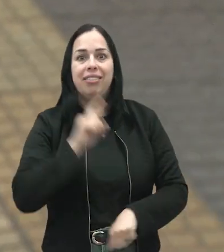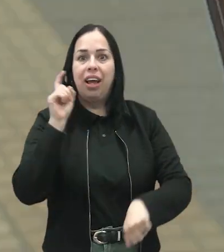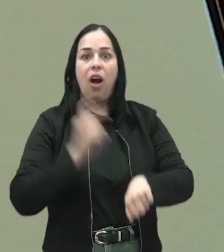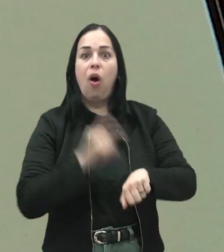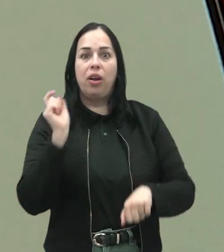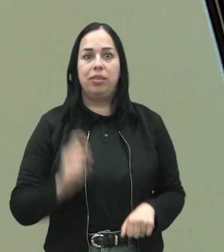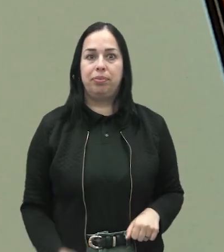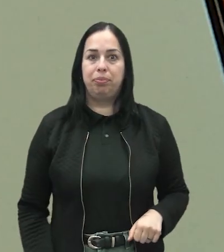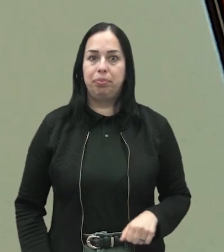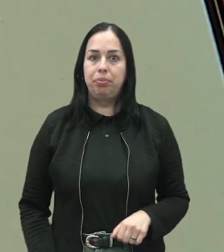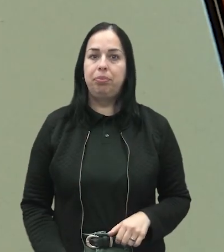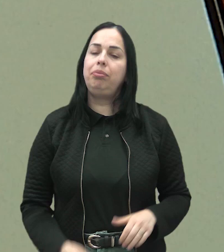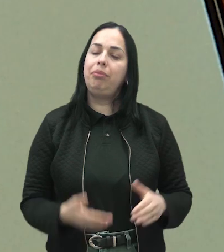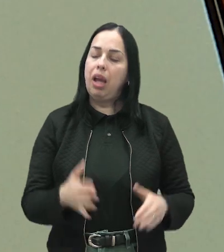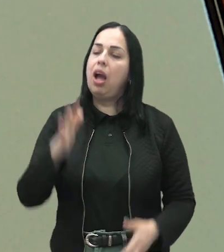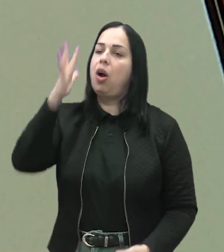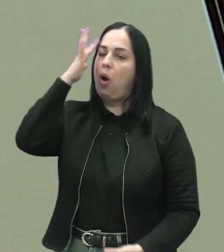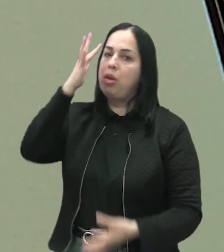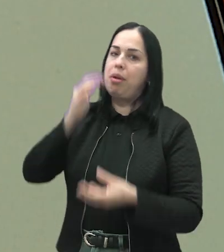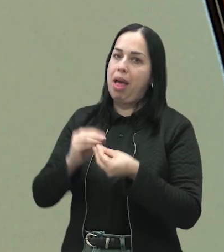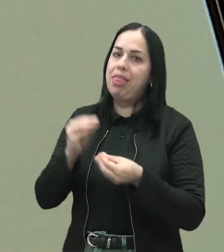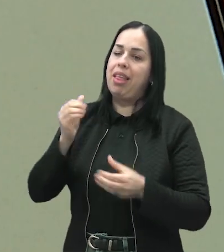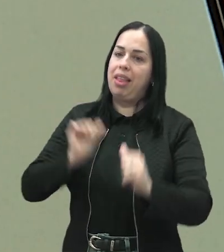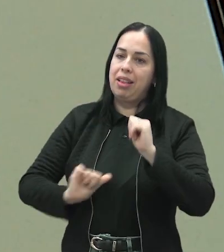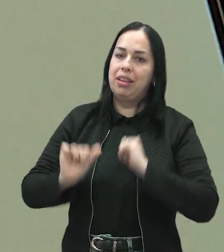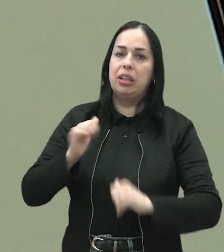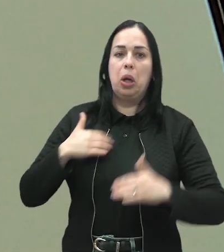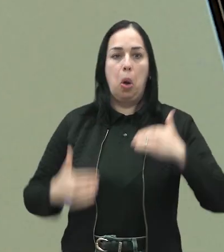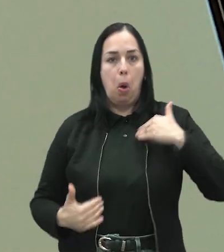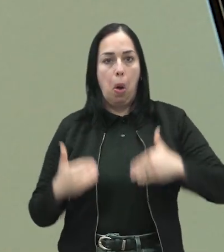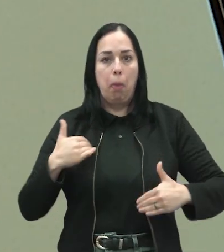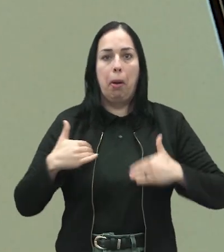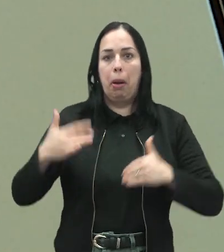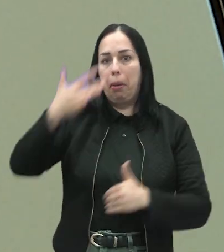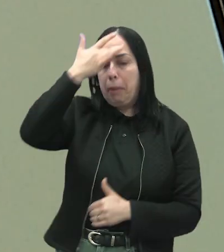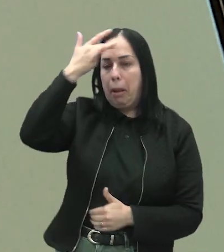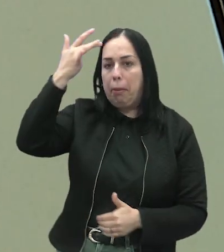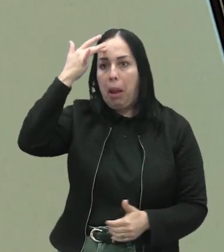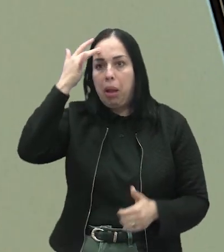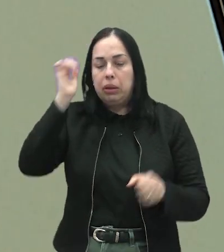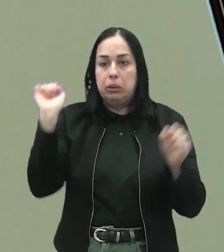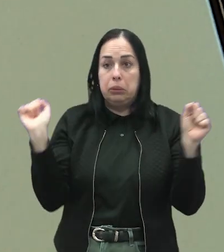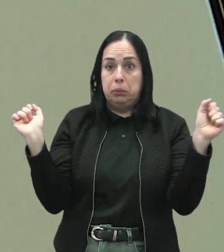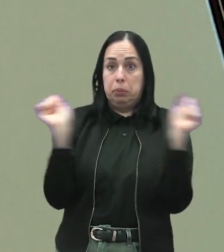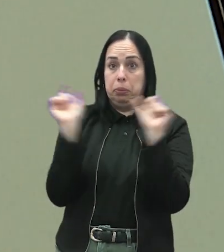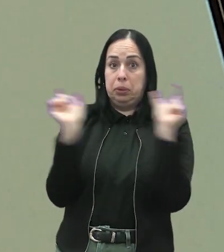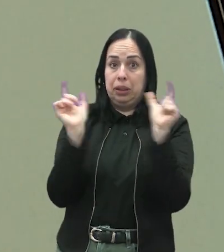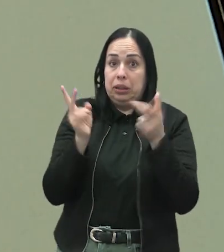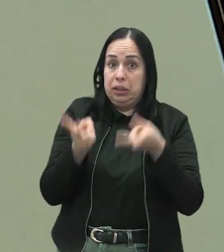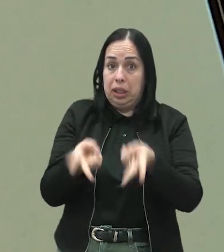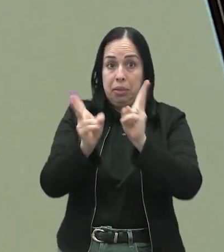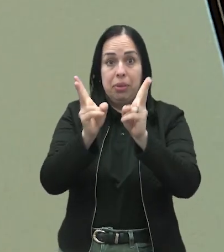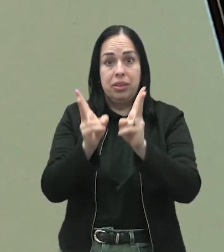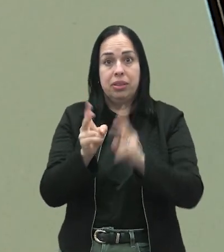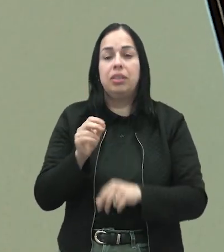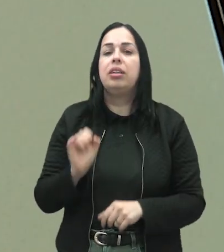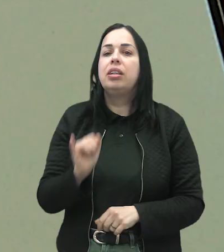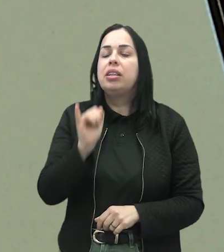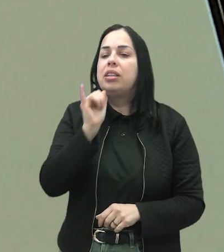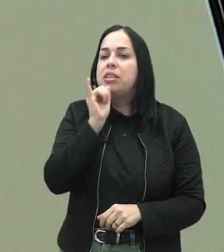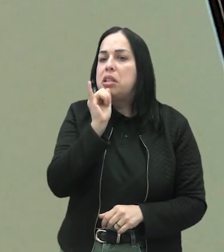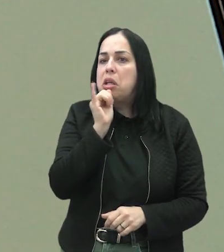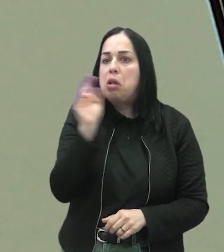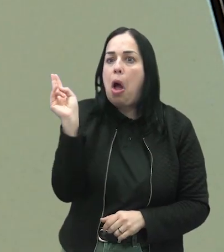assim: entendo. Ansiedade pode deixar o corpo e a mente em modo de alerta constante, como se tudo